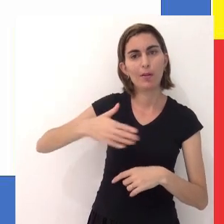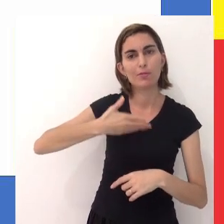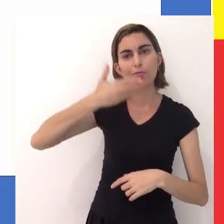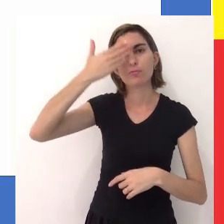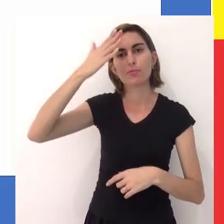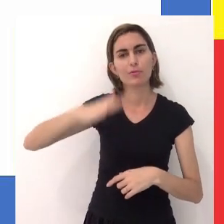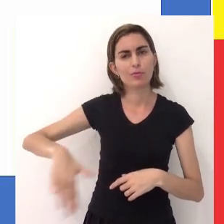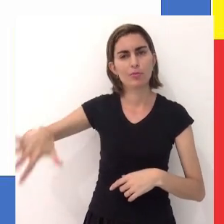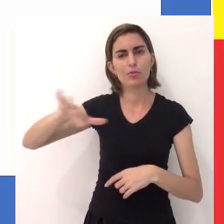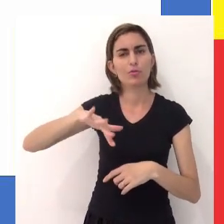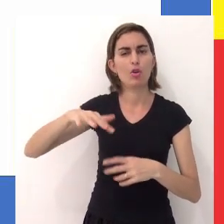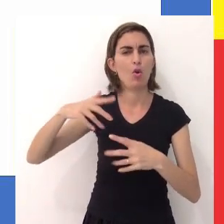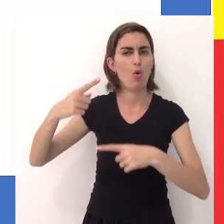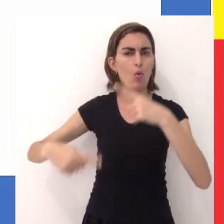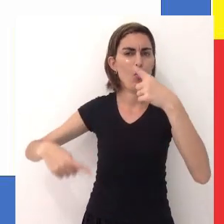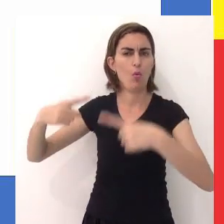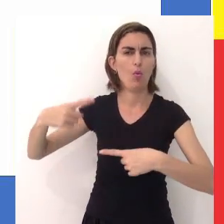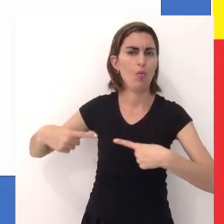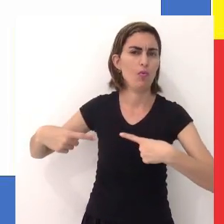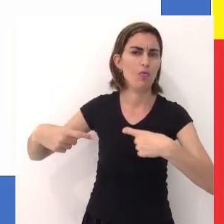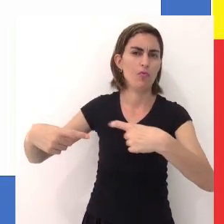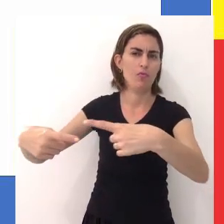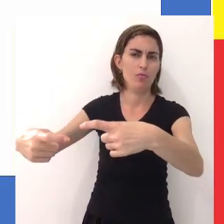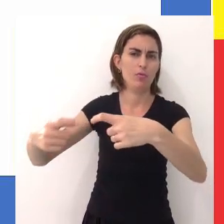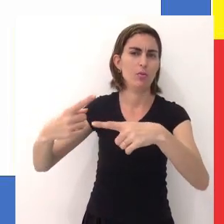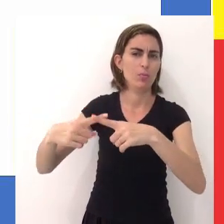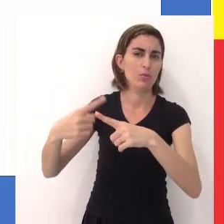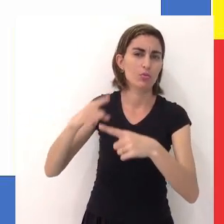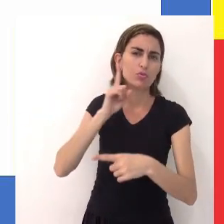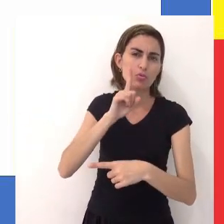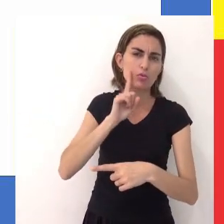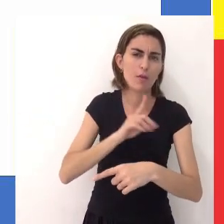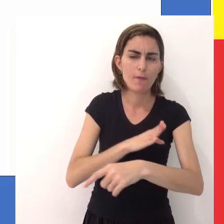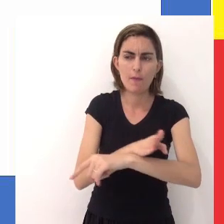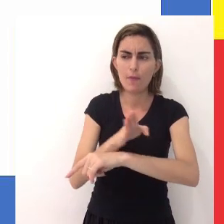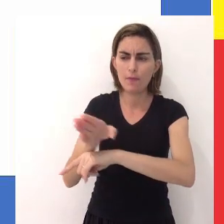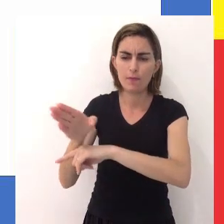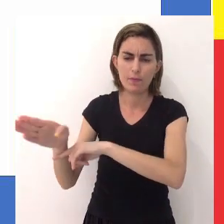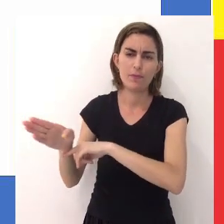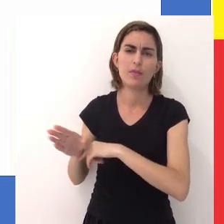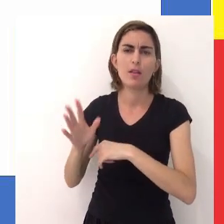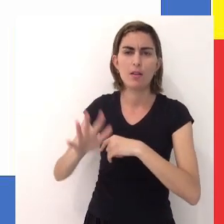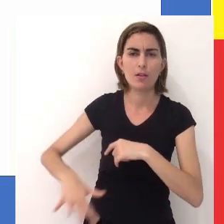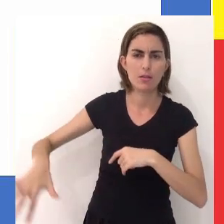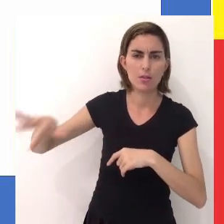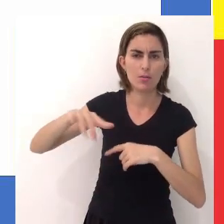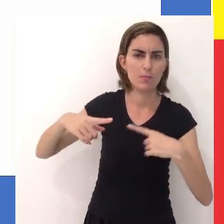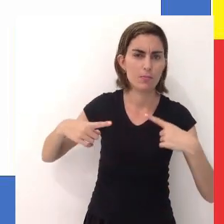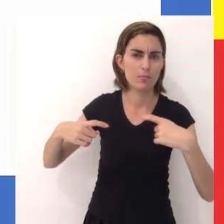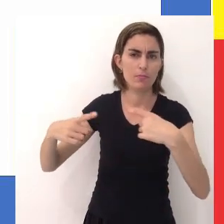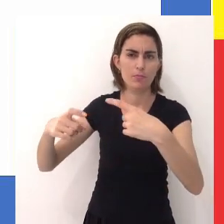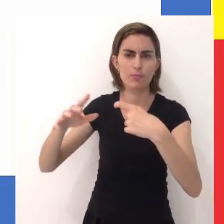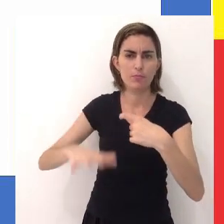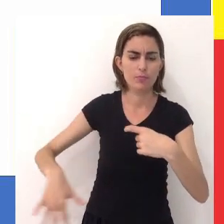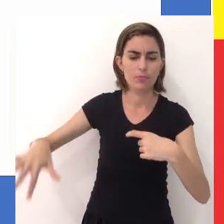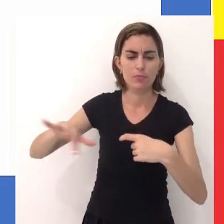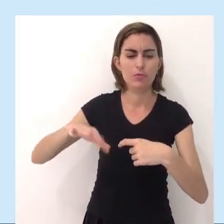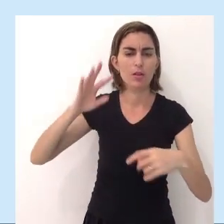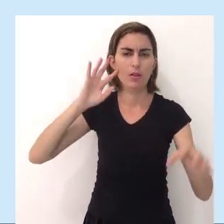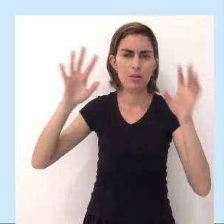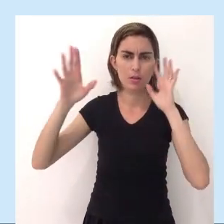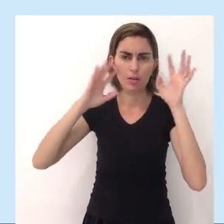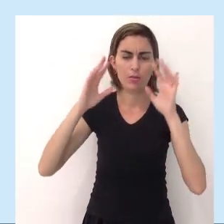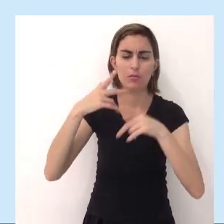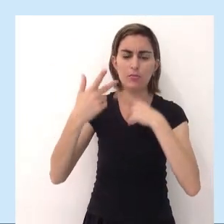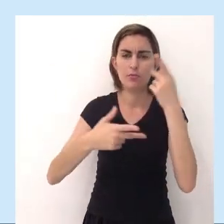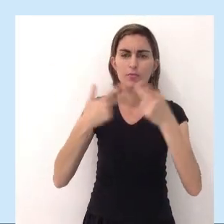ser um ambiente de muito conflito, tá? Porque os Estados Unidos vão intervir muito naquela região, porque as teorias